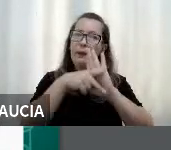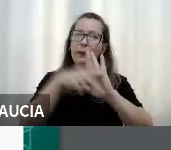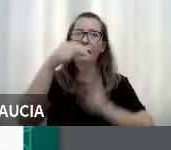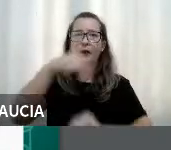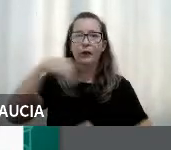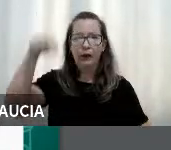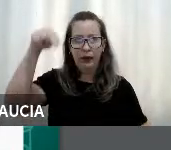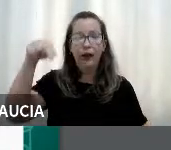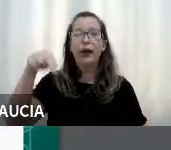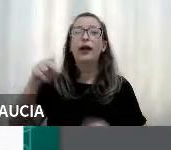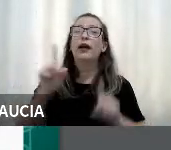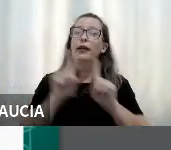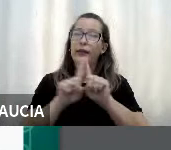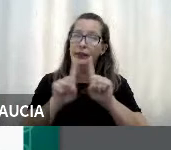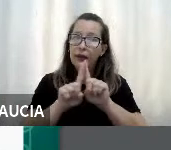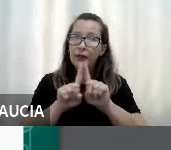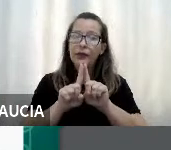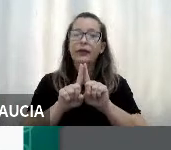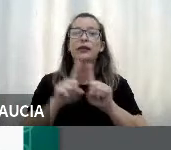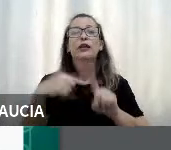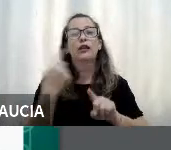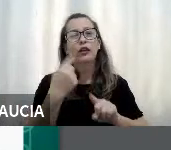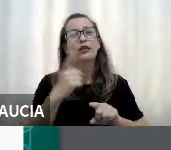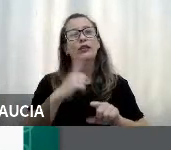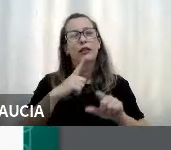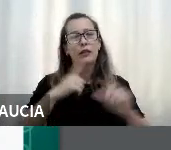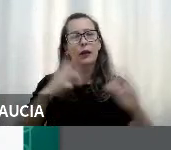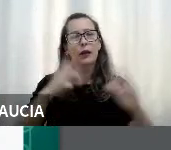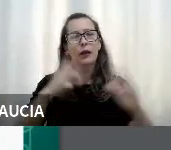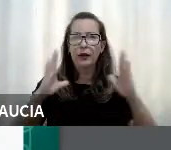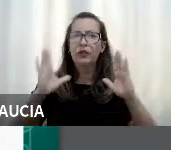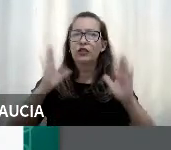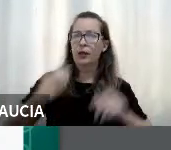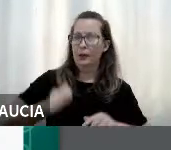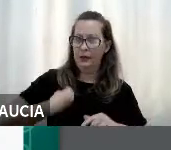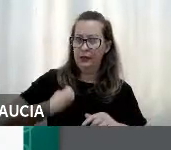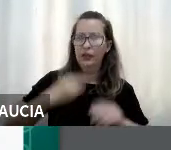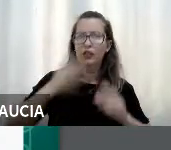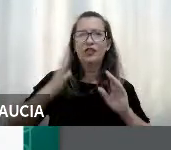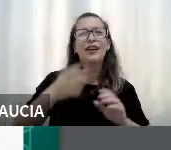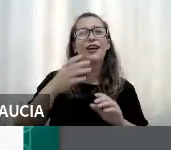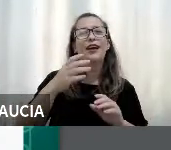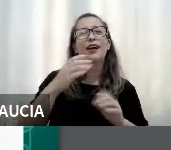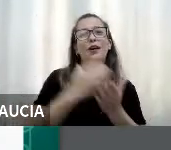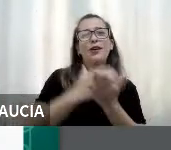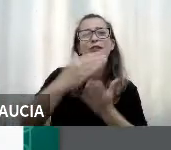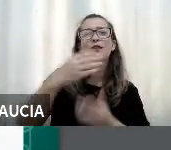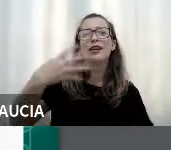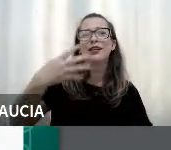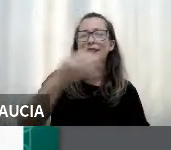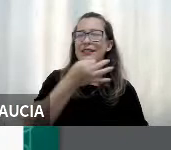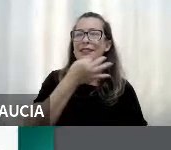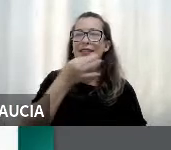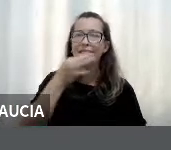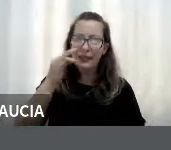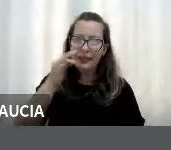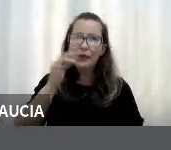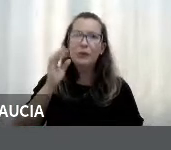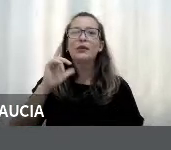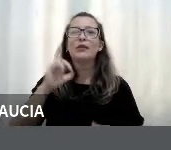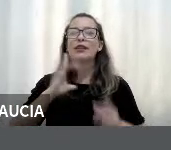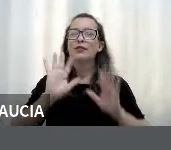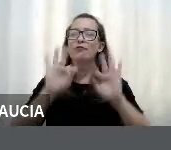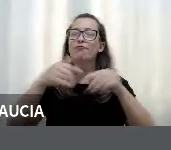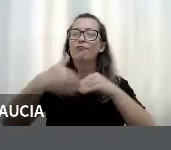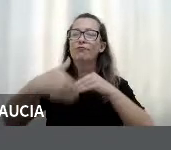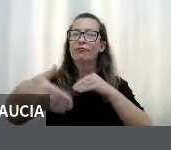falando nacionalmente. Essa temporada está no ar desde 4 de setembro, né, com 15 programas, e vai concluir em dezembro agora, no